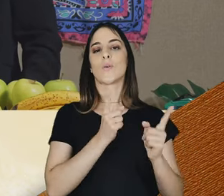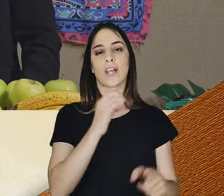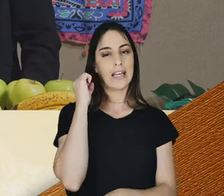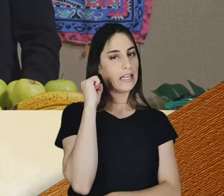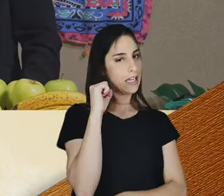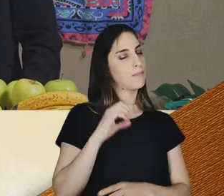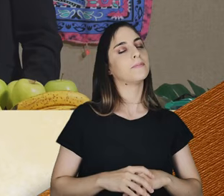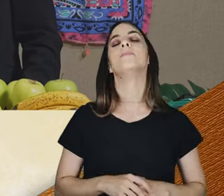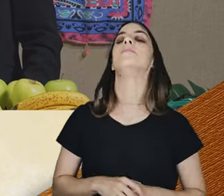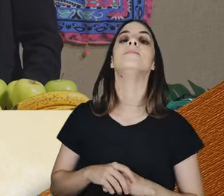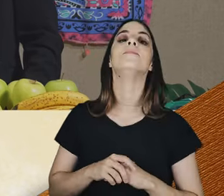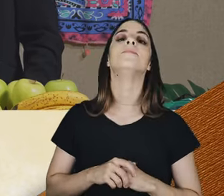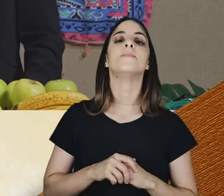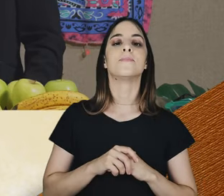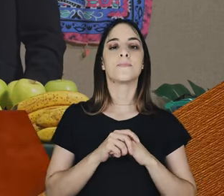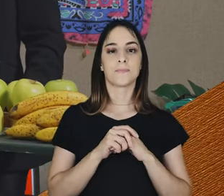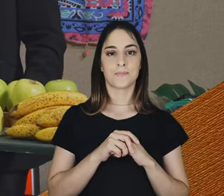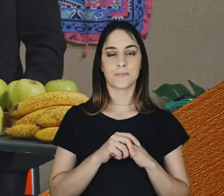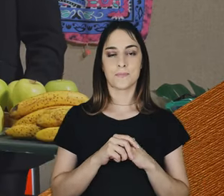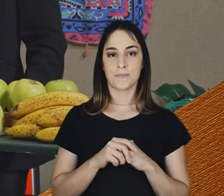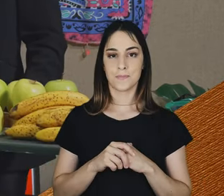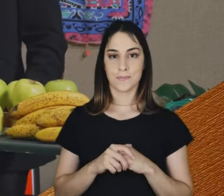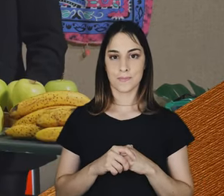a crónica criminal.